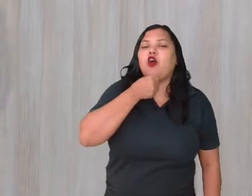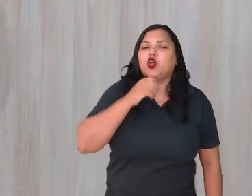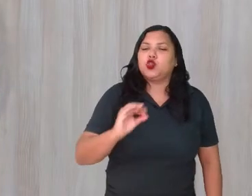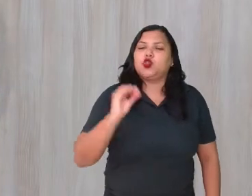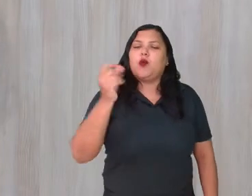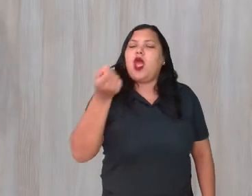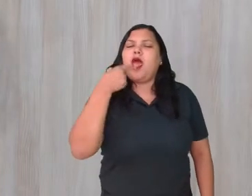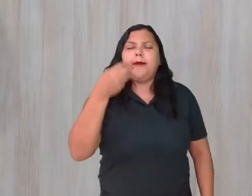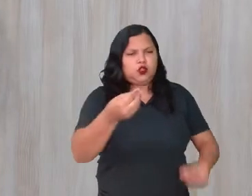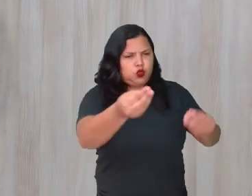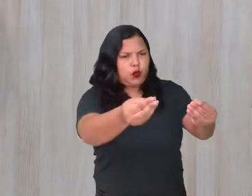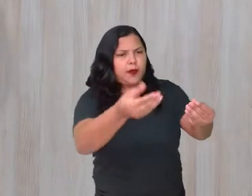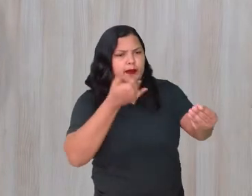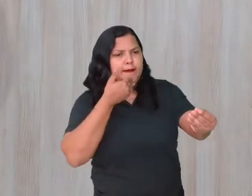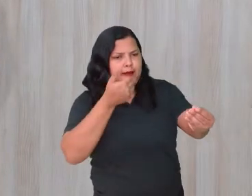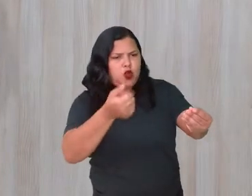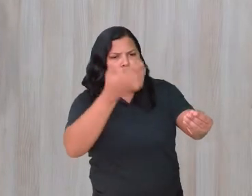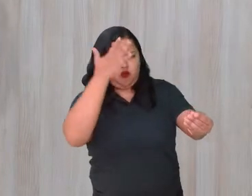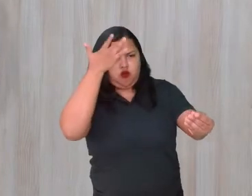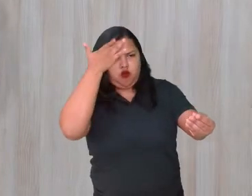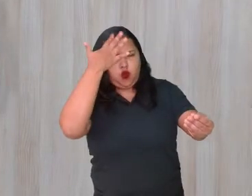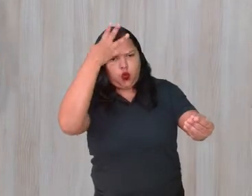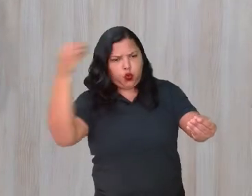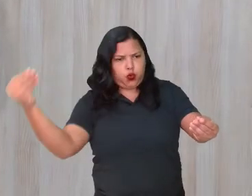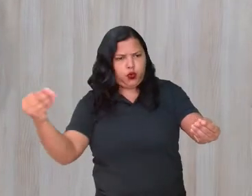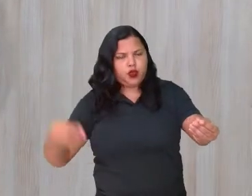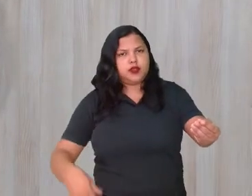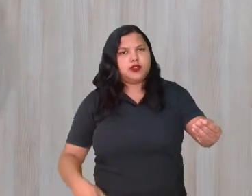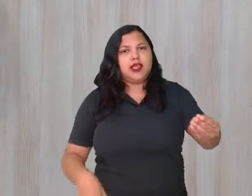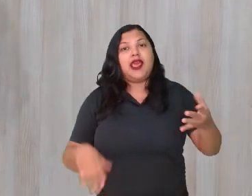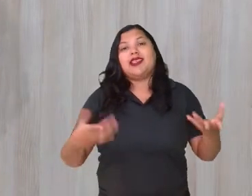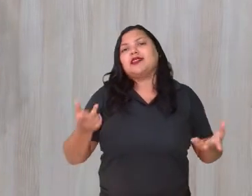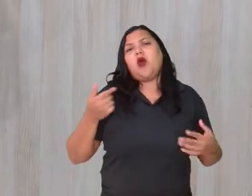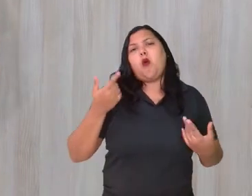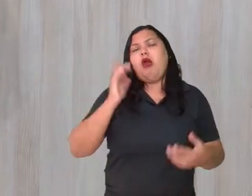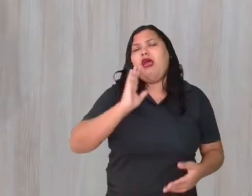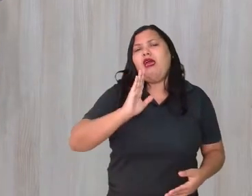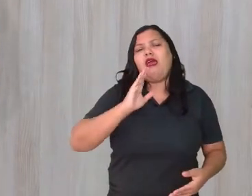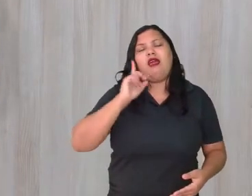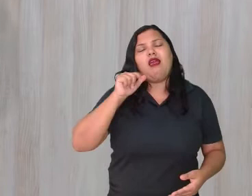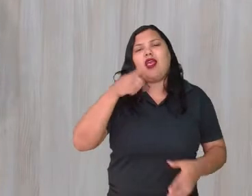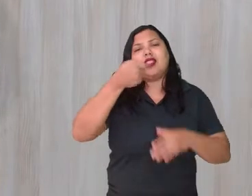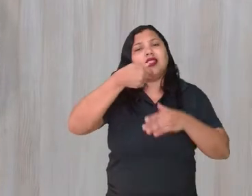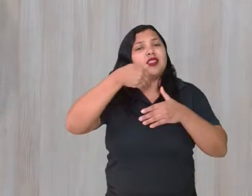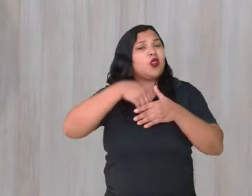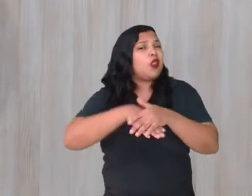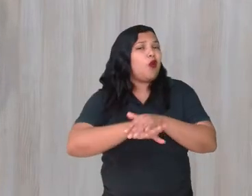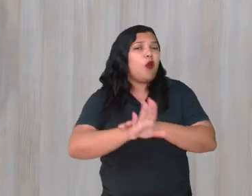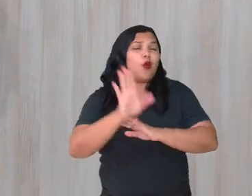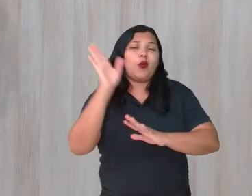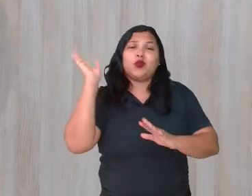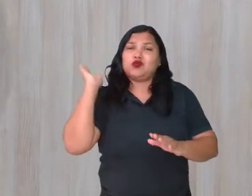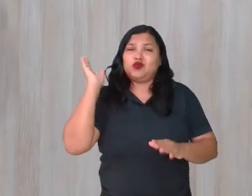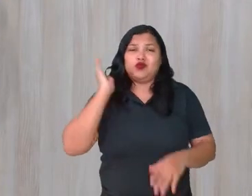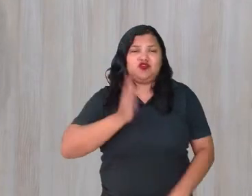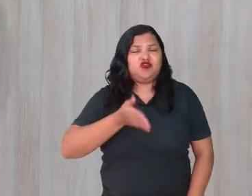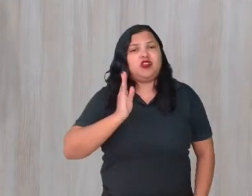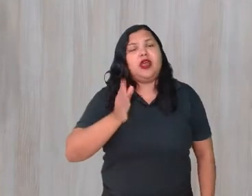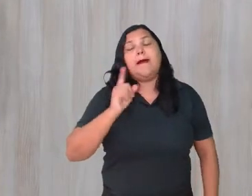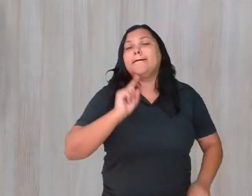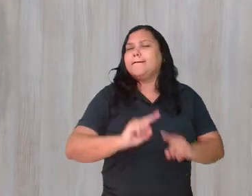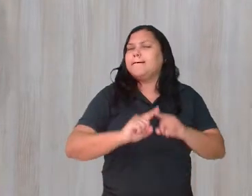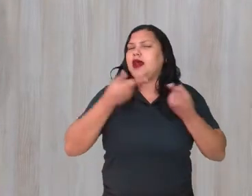esse comprimido que é bom para dor de cabeça, né? Ou seja, a gente faz isso de maneira muito comum no nosso dia a dia, mas se você pegar, por